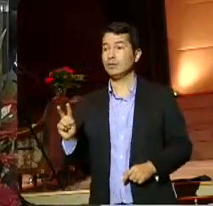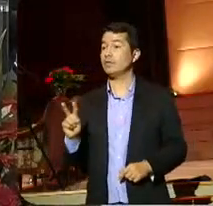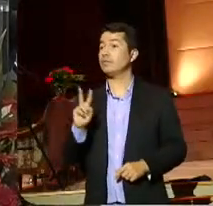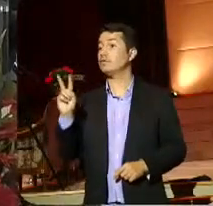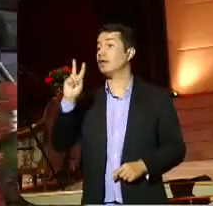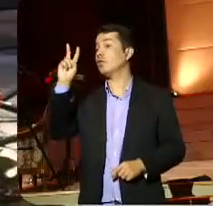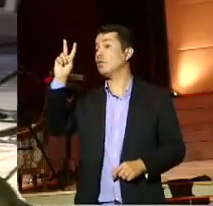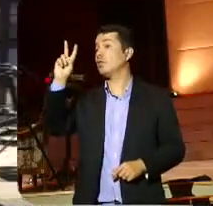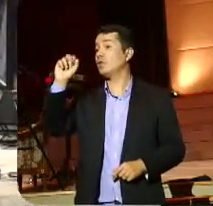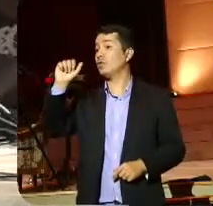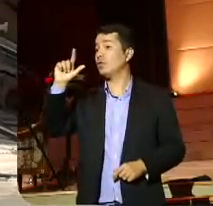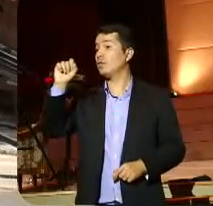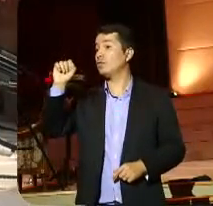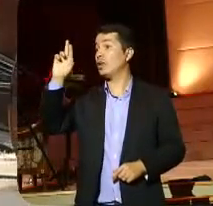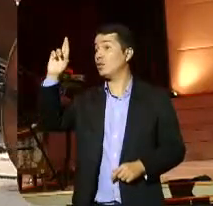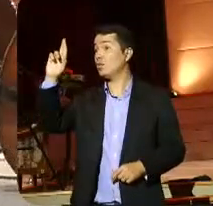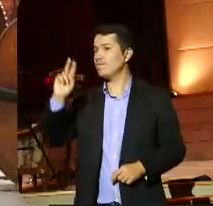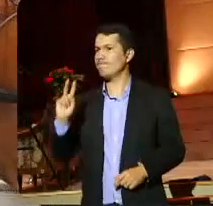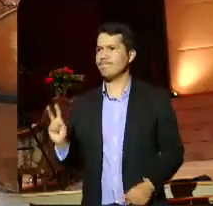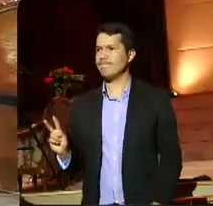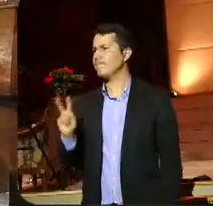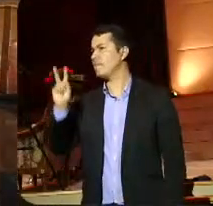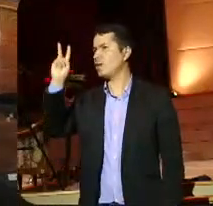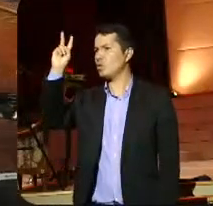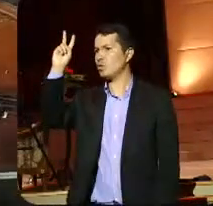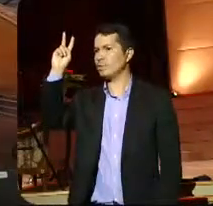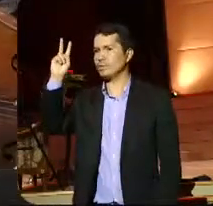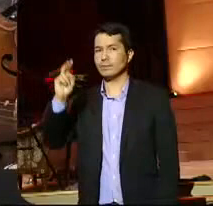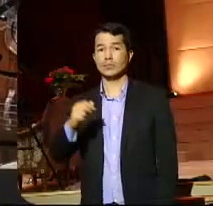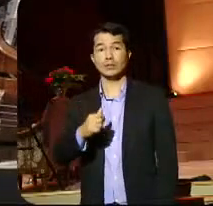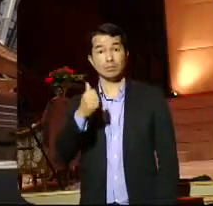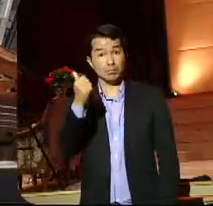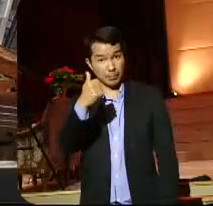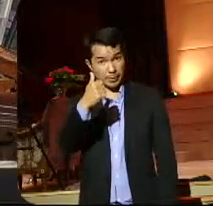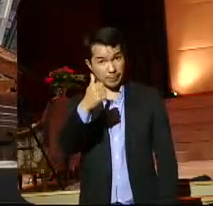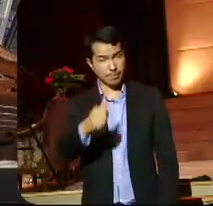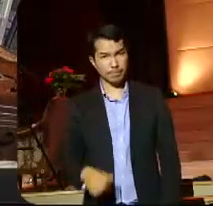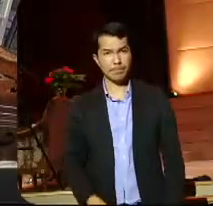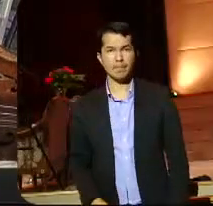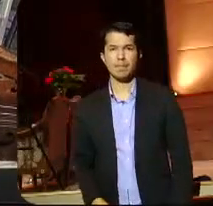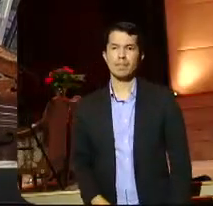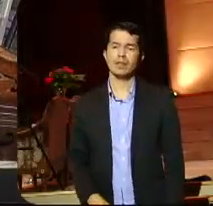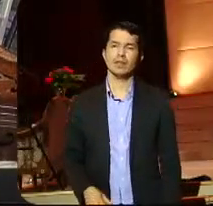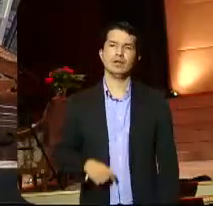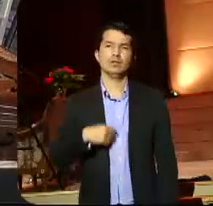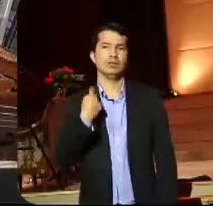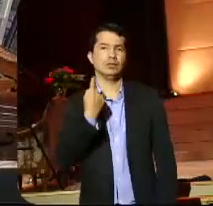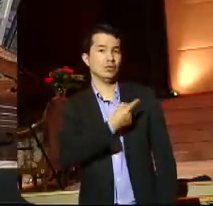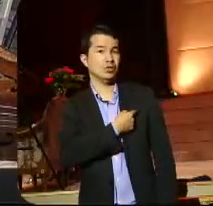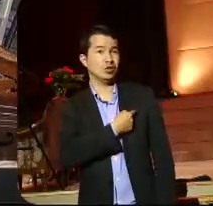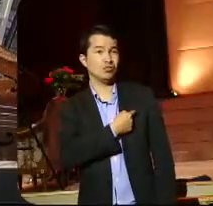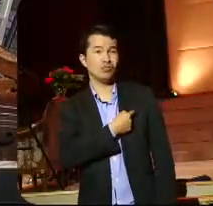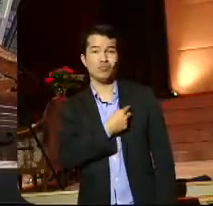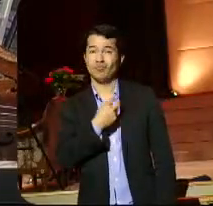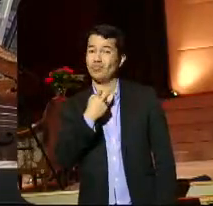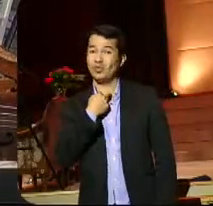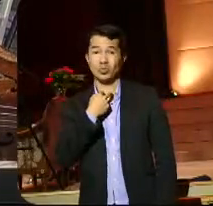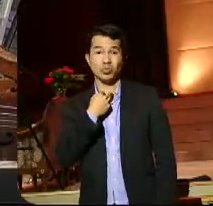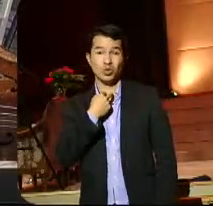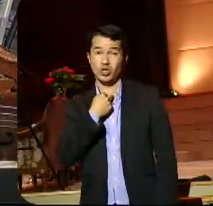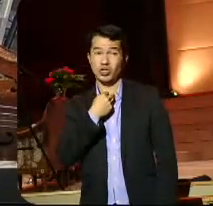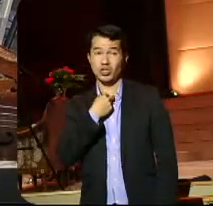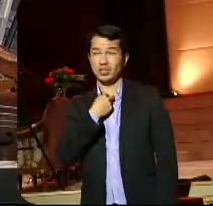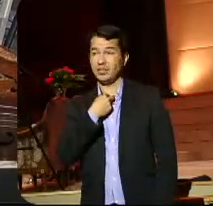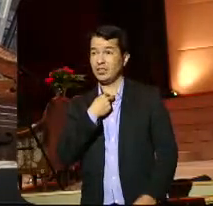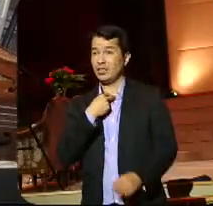não pode perder de vista. O primeiro valor: não tente seguir